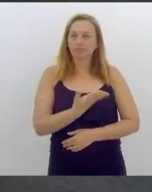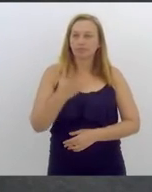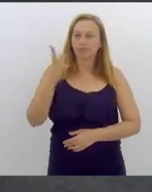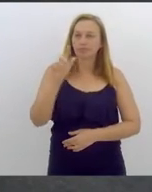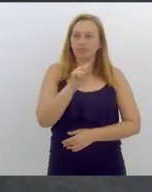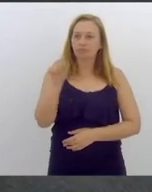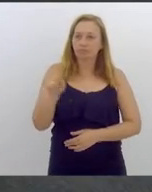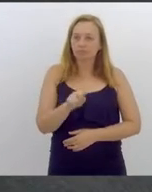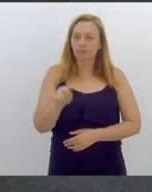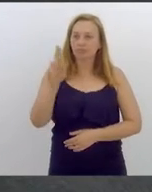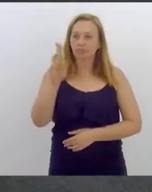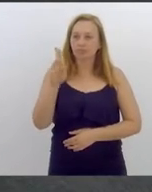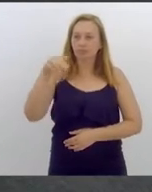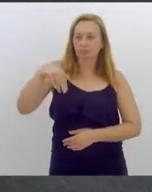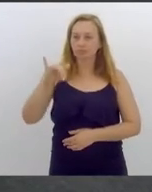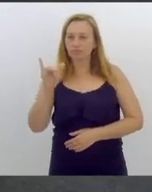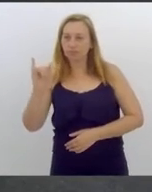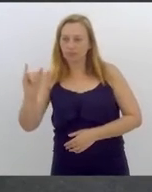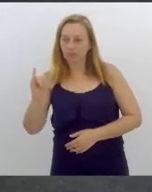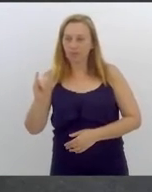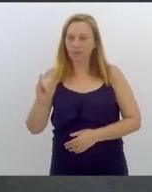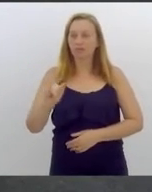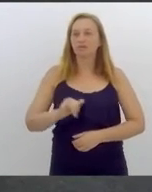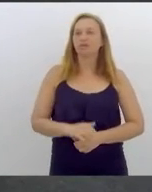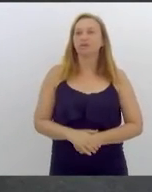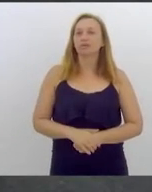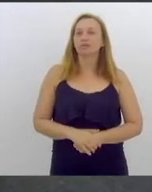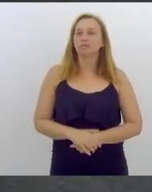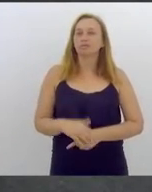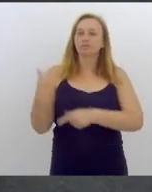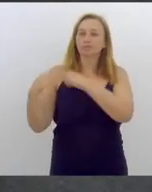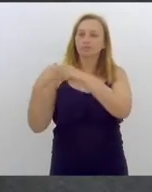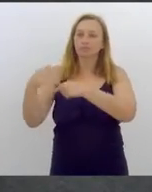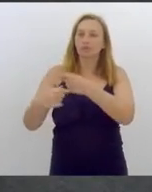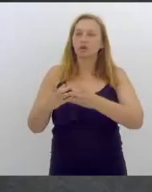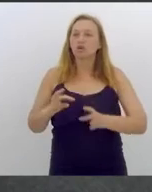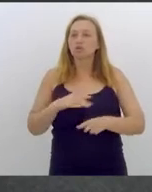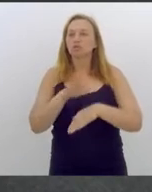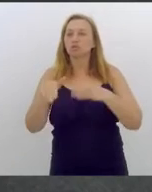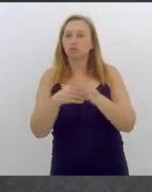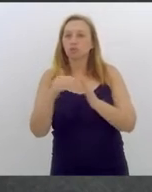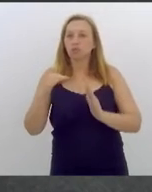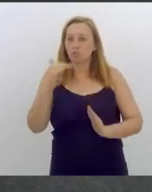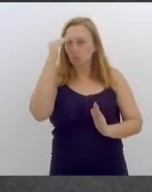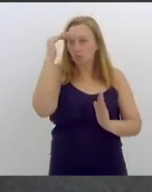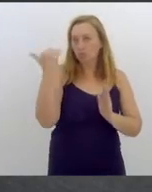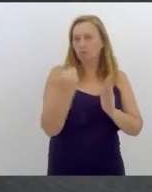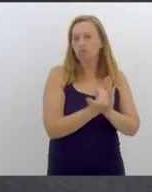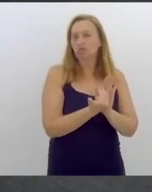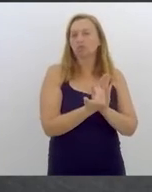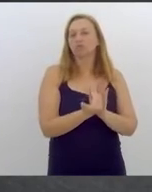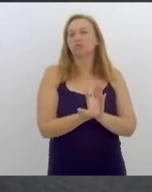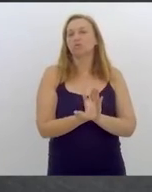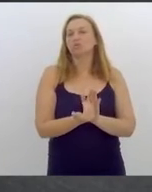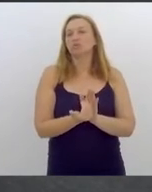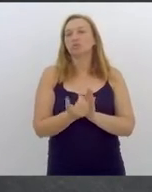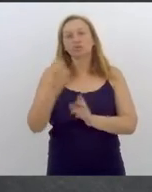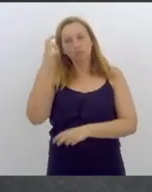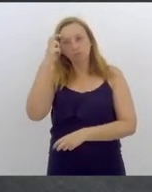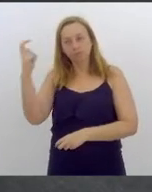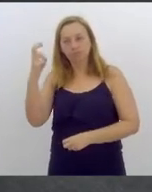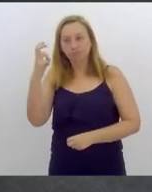zumbido os Palmares mas traz com seu nome ancestral todo o seu comprometimento com a cultura Negra todo o seu